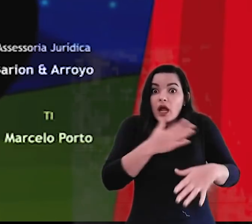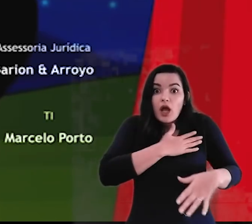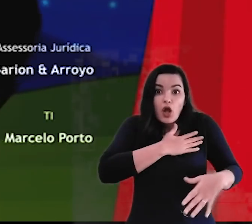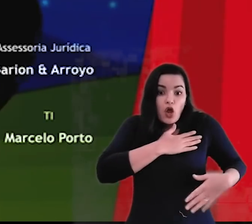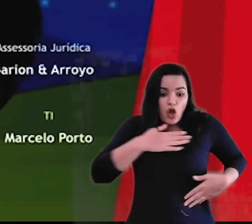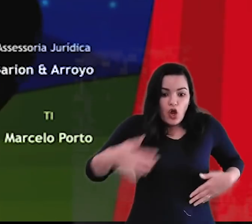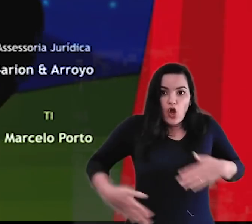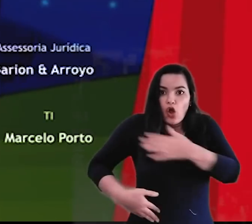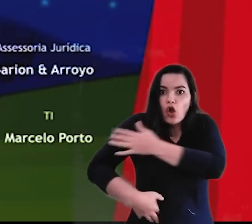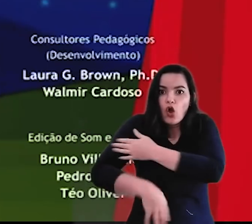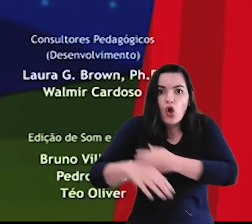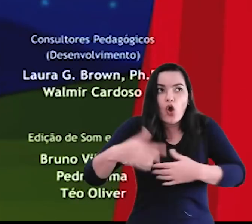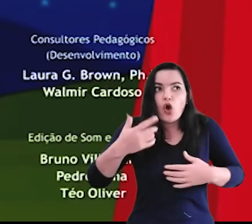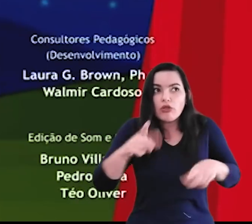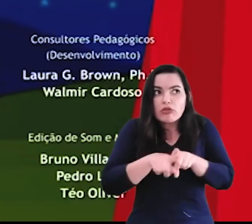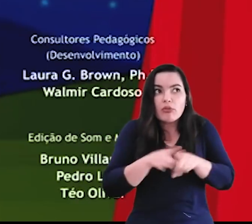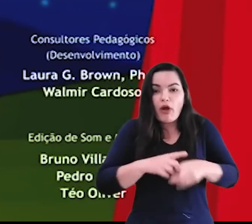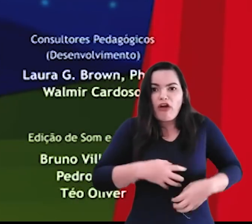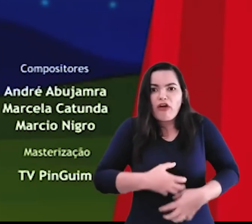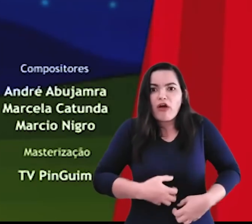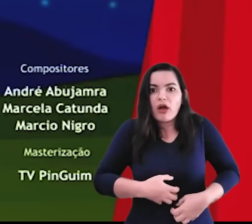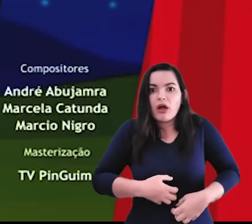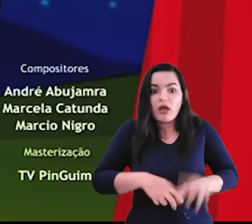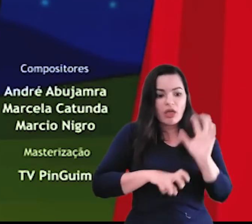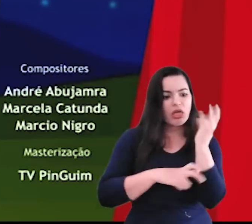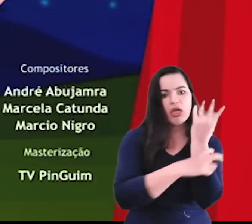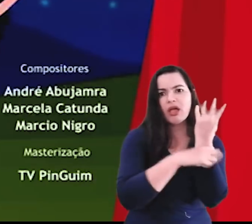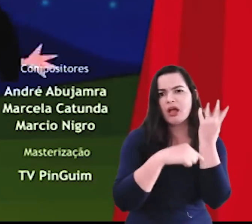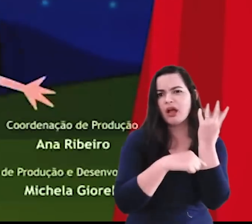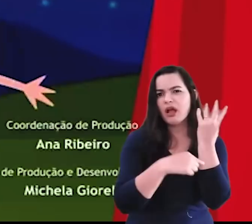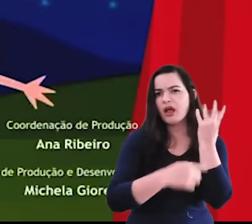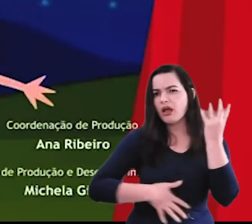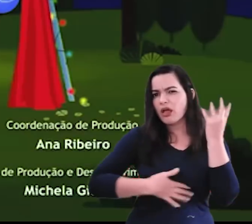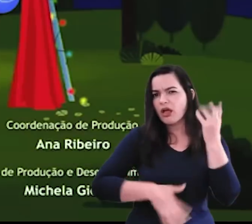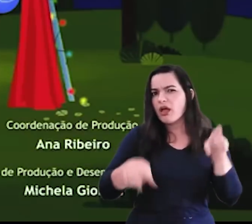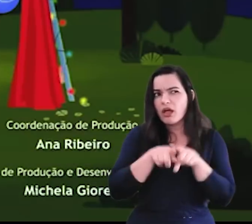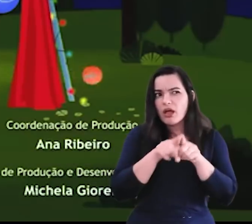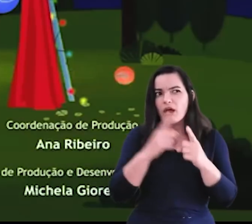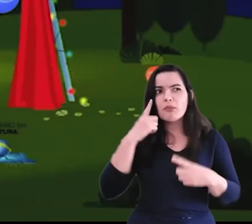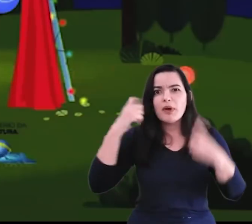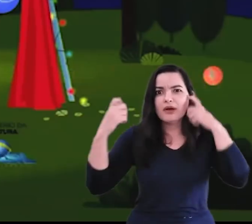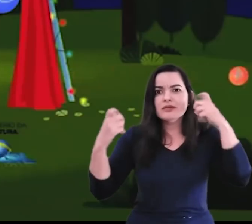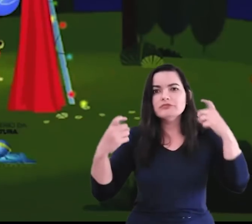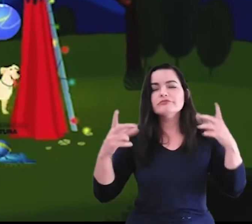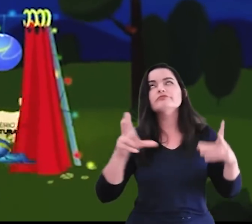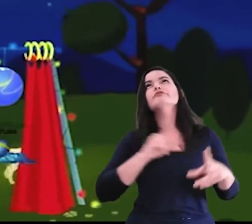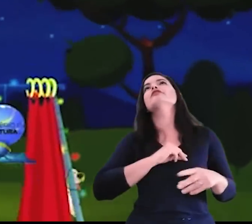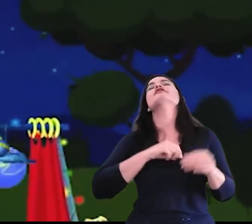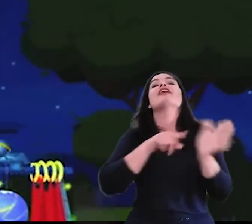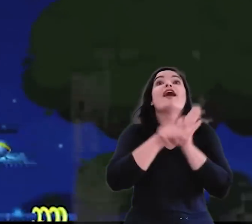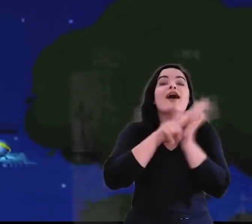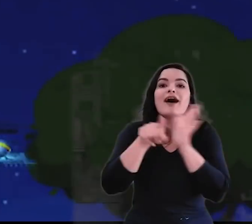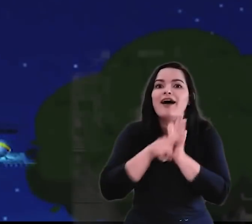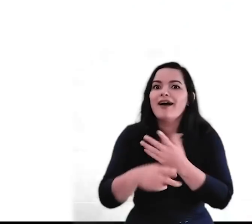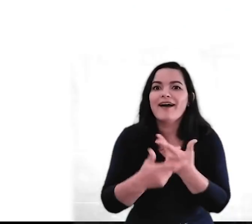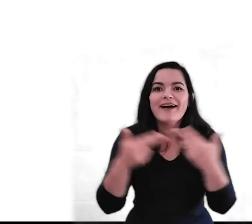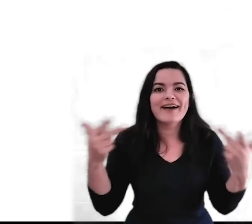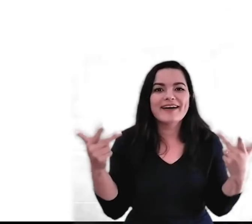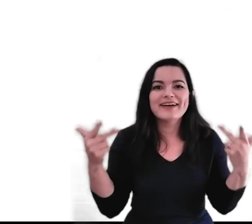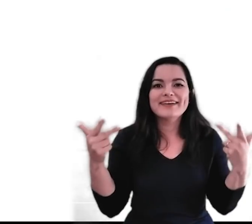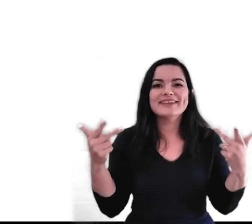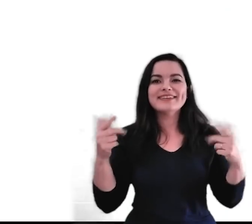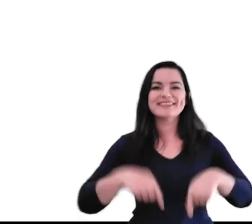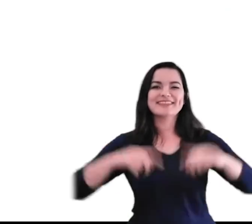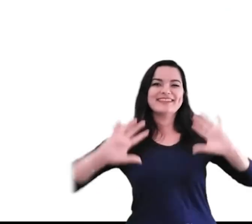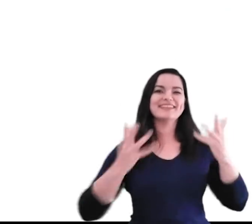corpo também ronca? E a barriga do Cláudio? São tantas perguntas! Esse é o